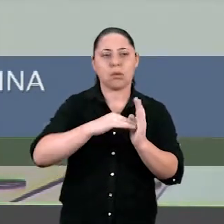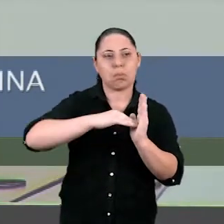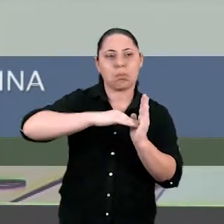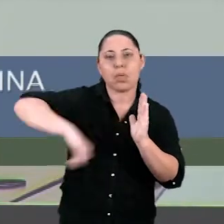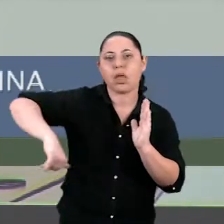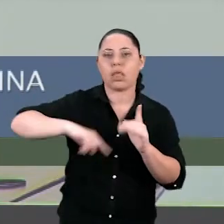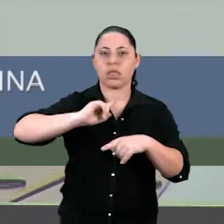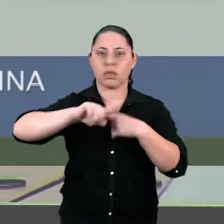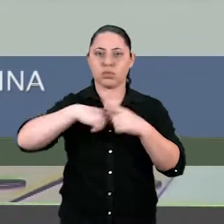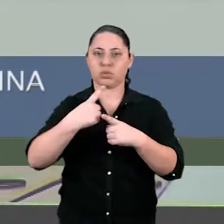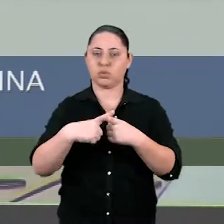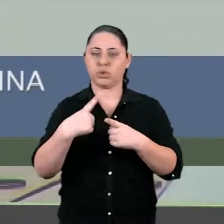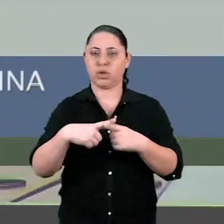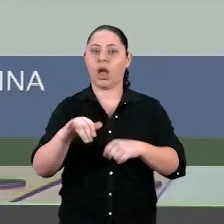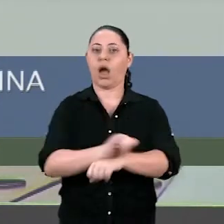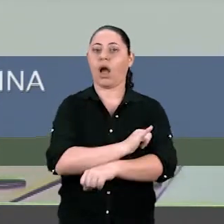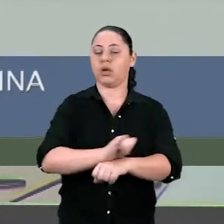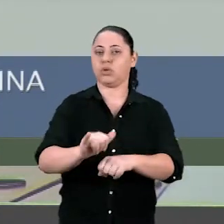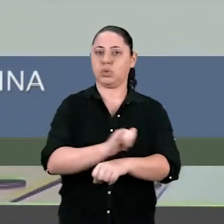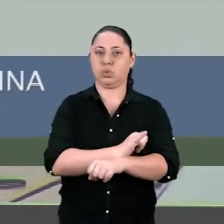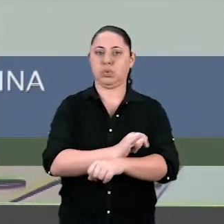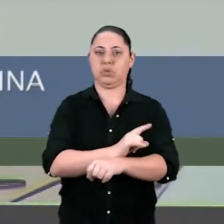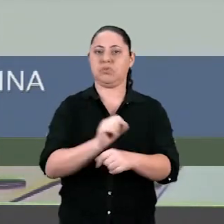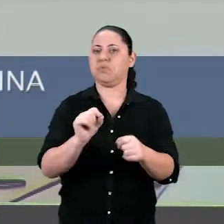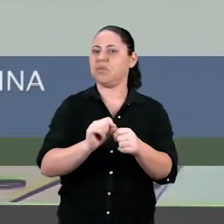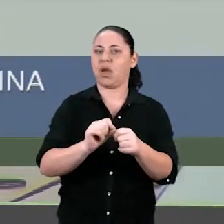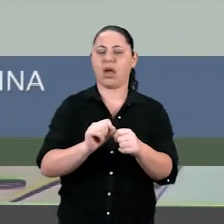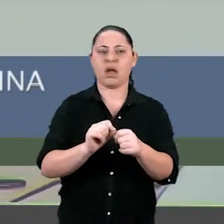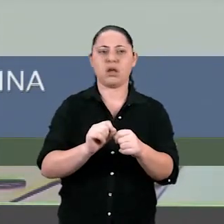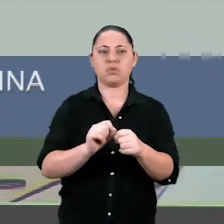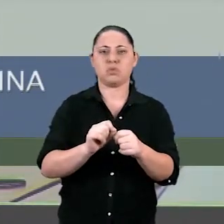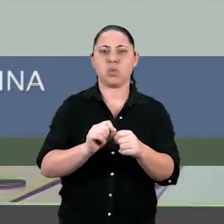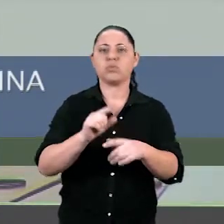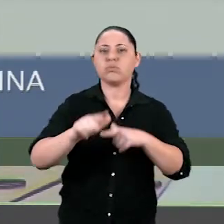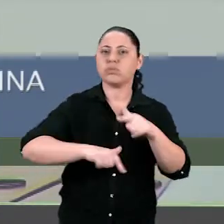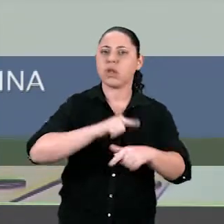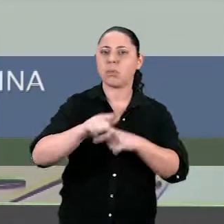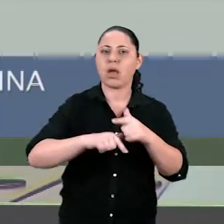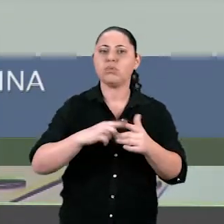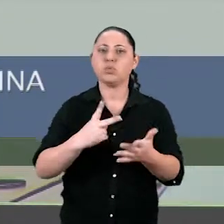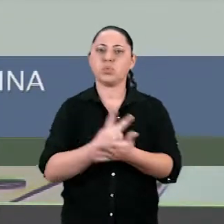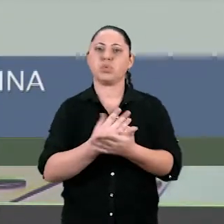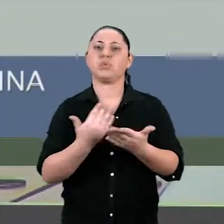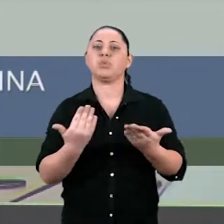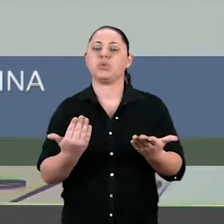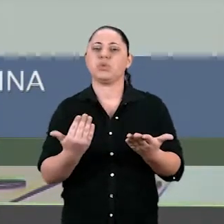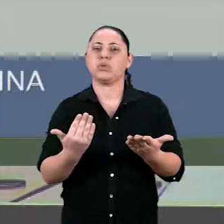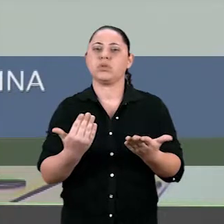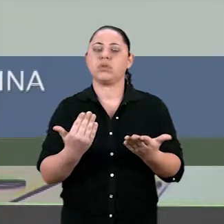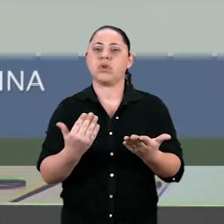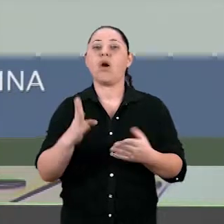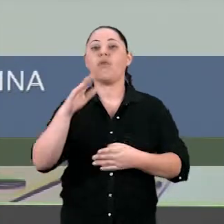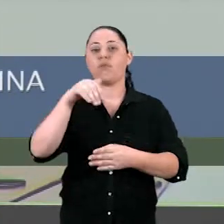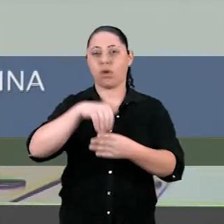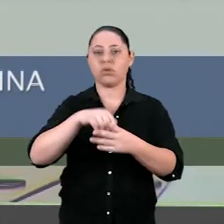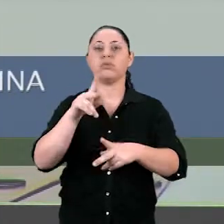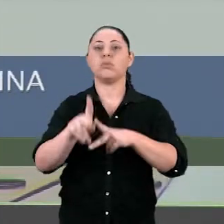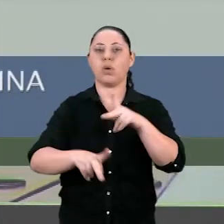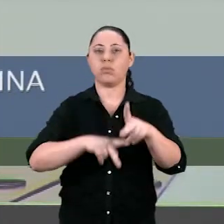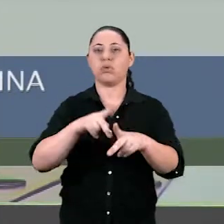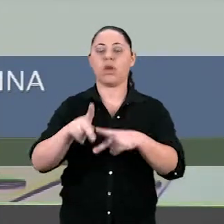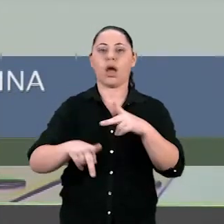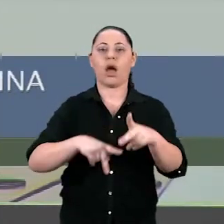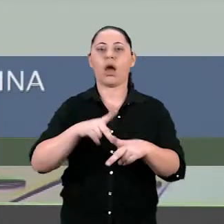pouco relevantes, no longo prazo, o voto popular deixa de valer de fato. Então, essa reflexão